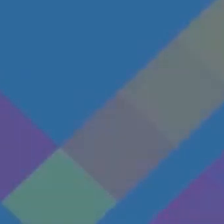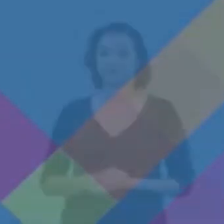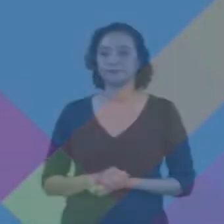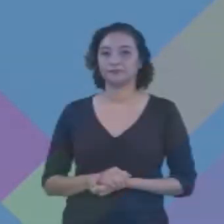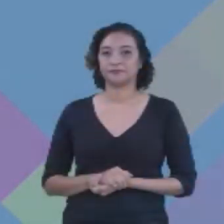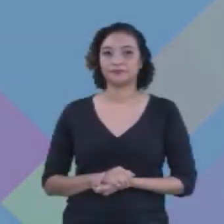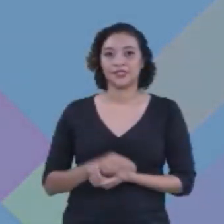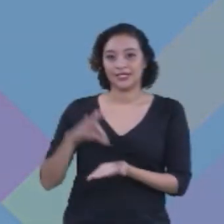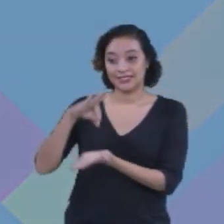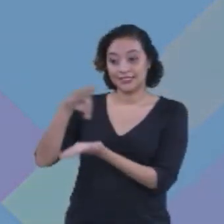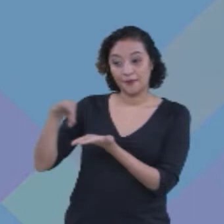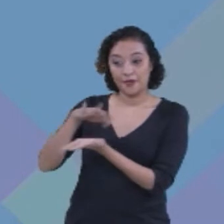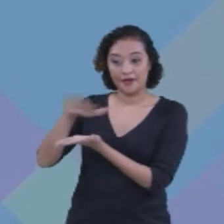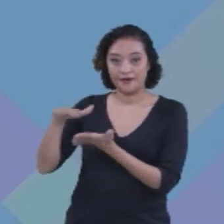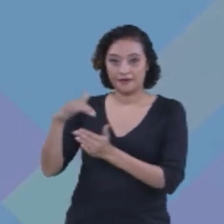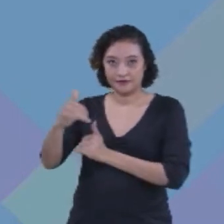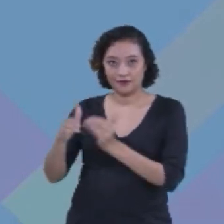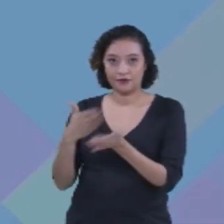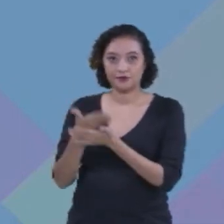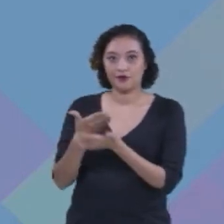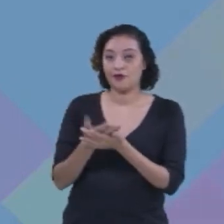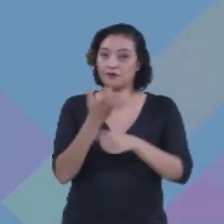Semean Class, Língua Portuguesa.